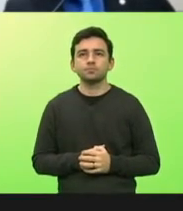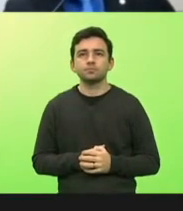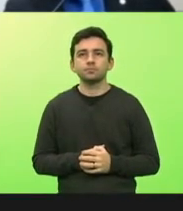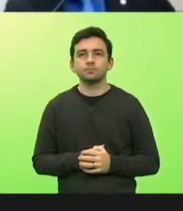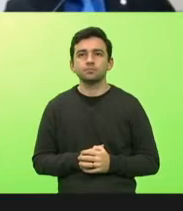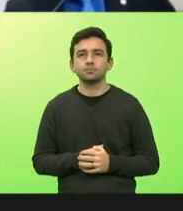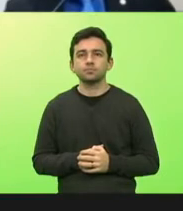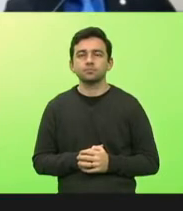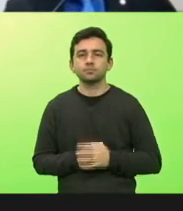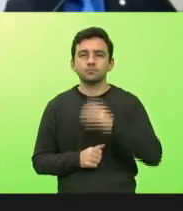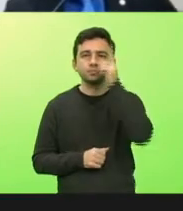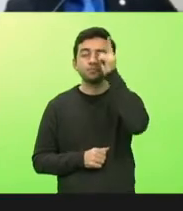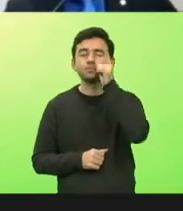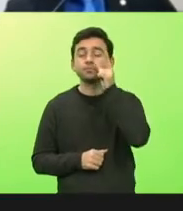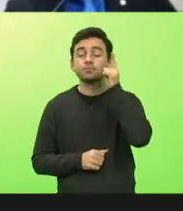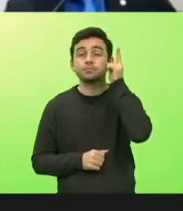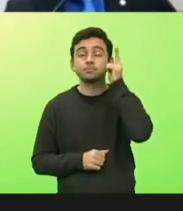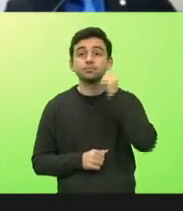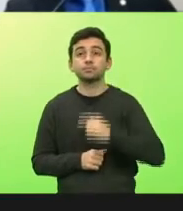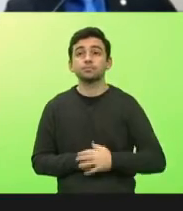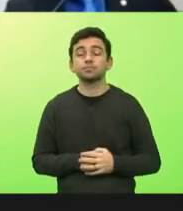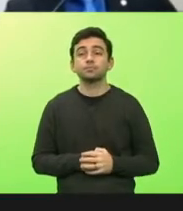Deputado Laércio Schuster.